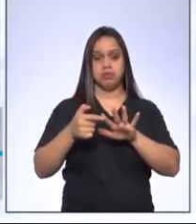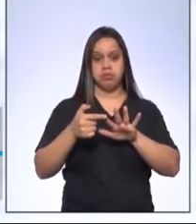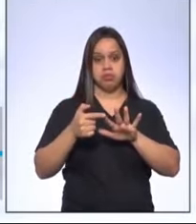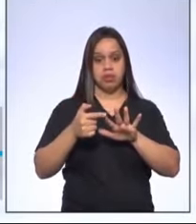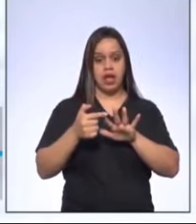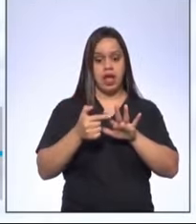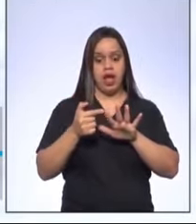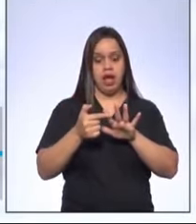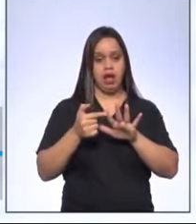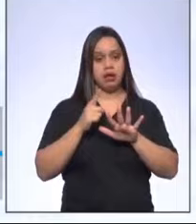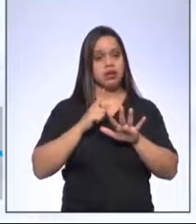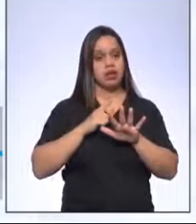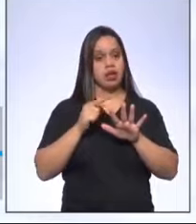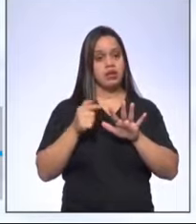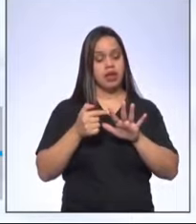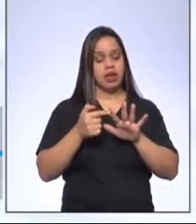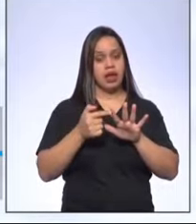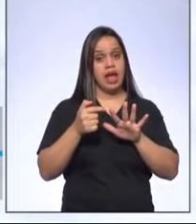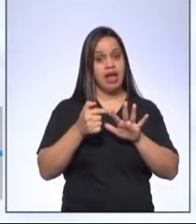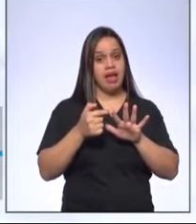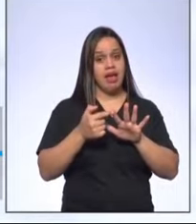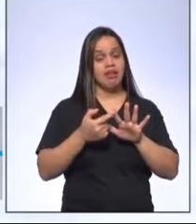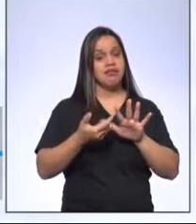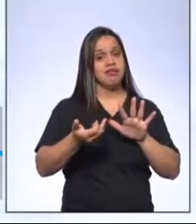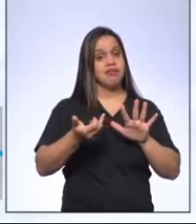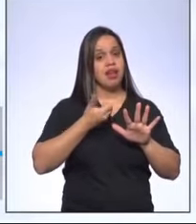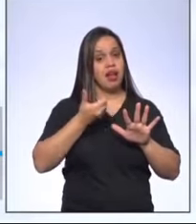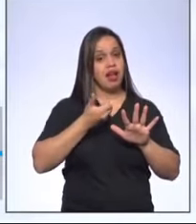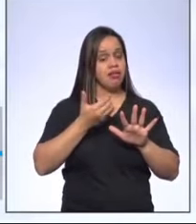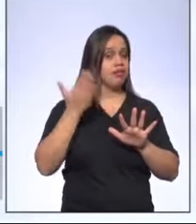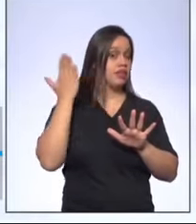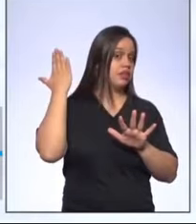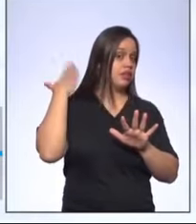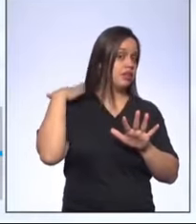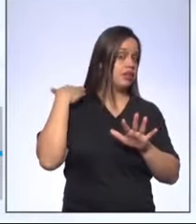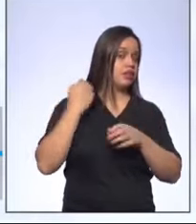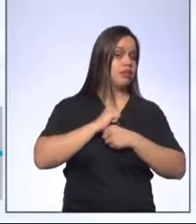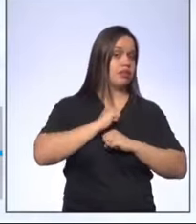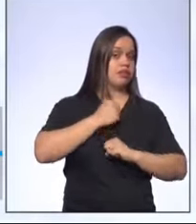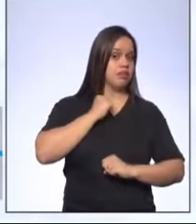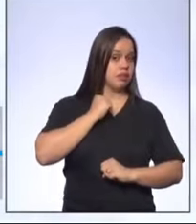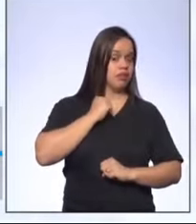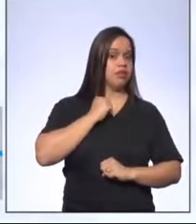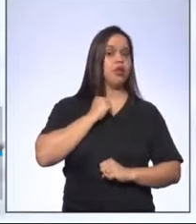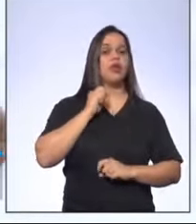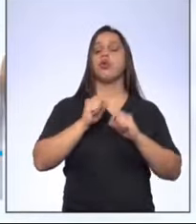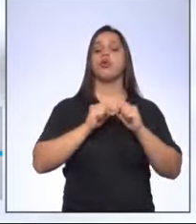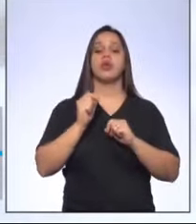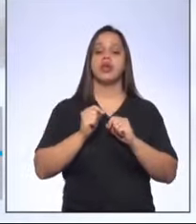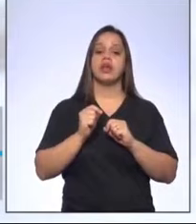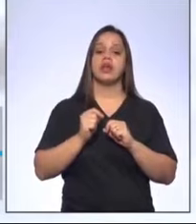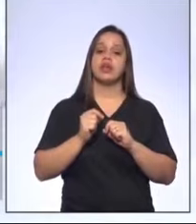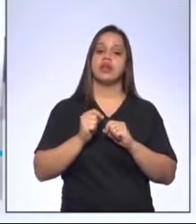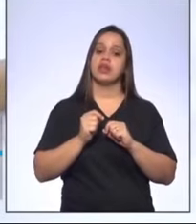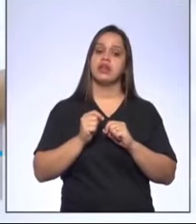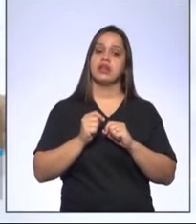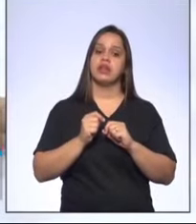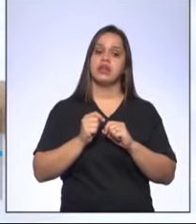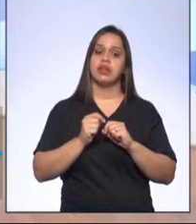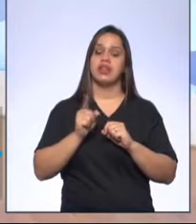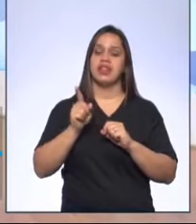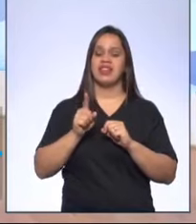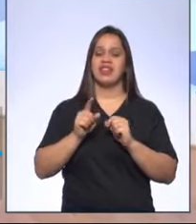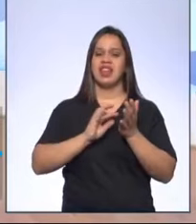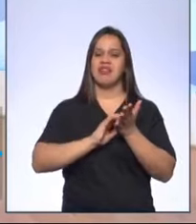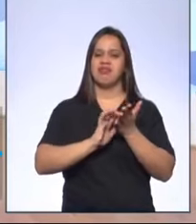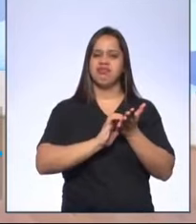cérebro. Ele que vai informar para a minha coluna cervical, por exemplo, na minha coluna vertebral, que isso aqui é áspero